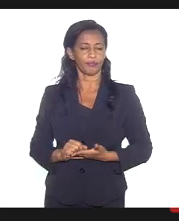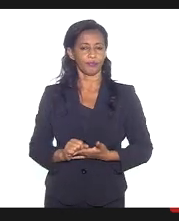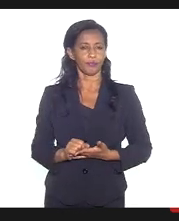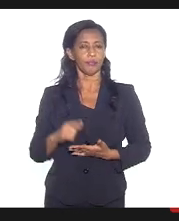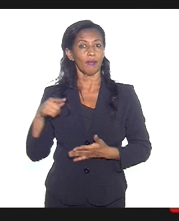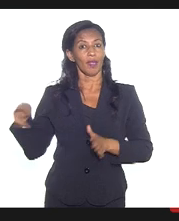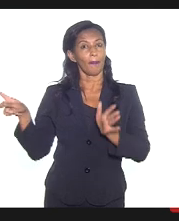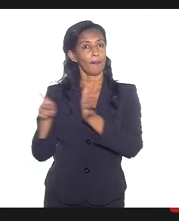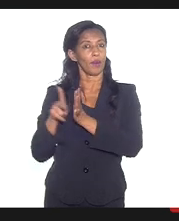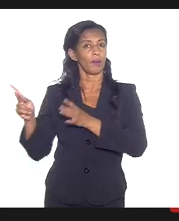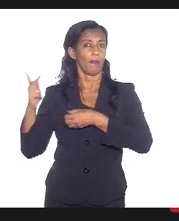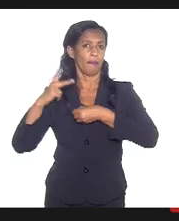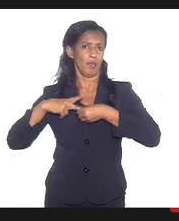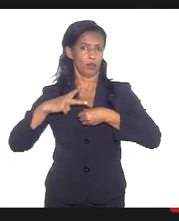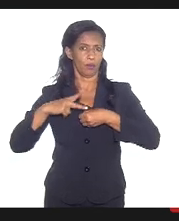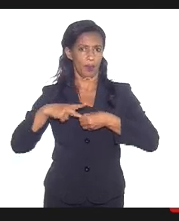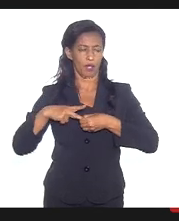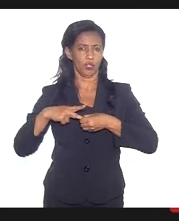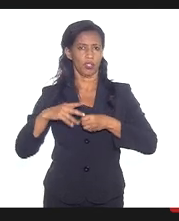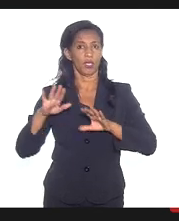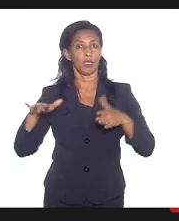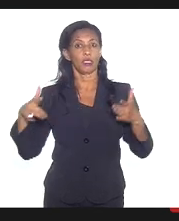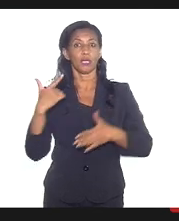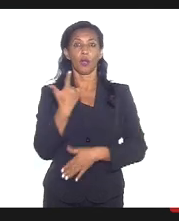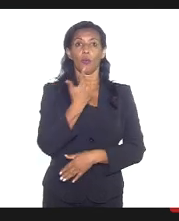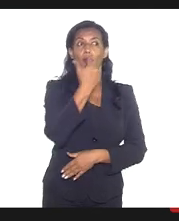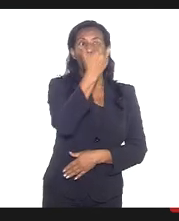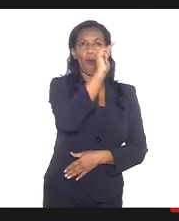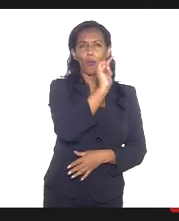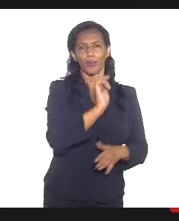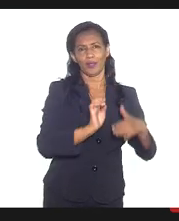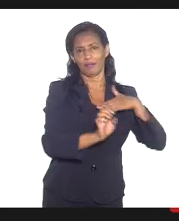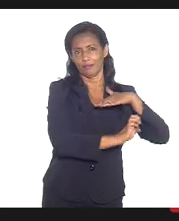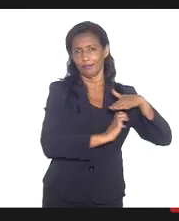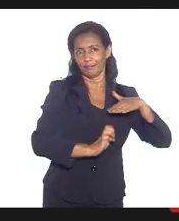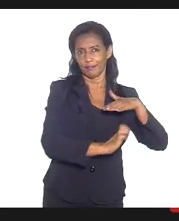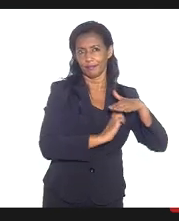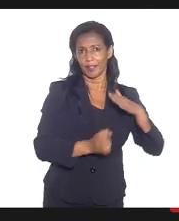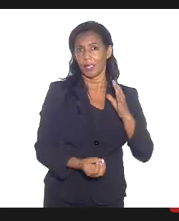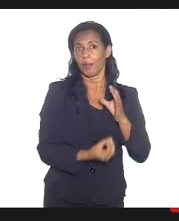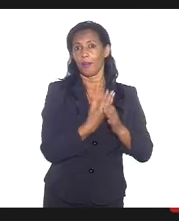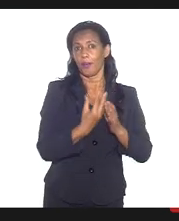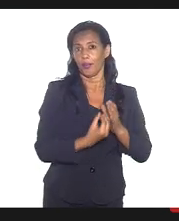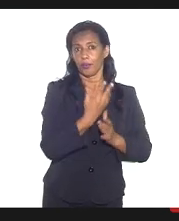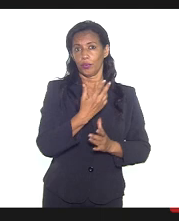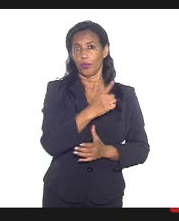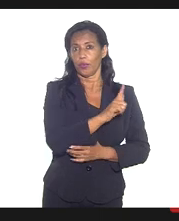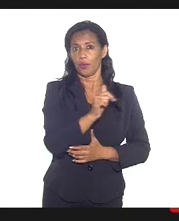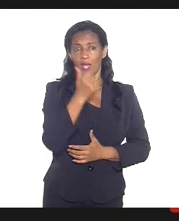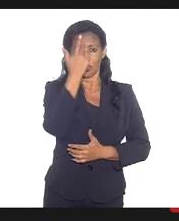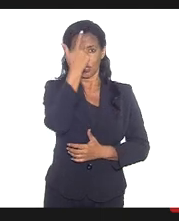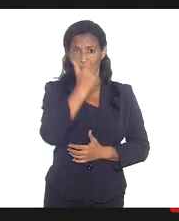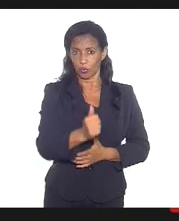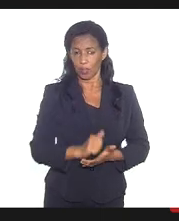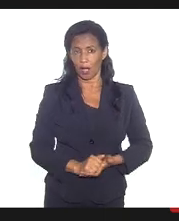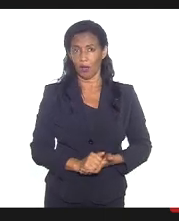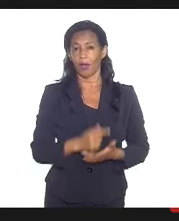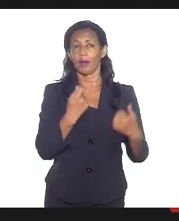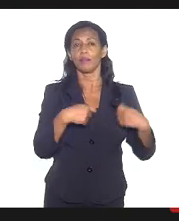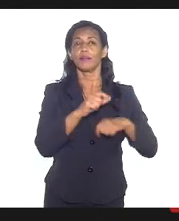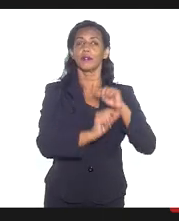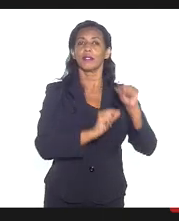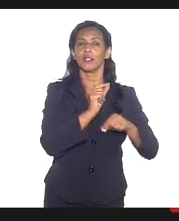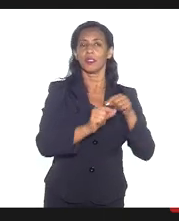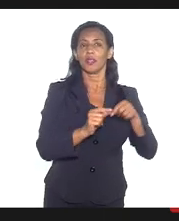da Petrobras, né? Então, uma outra petroleira que produzisse gás natural, ela teria que